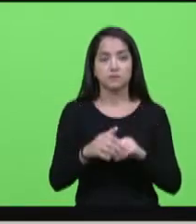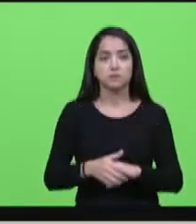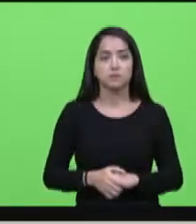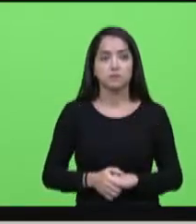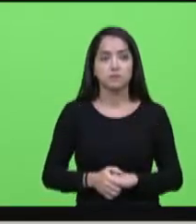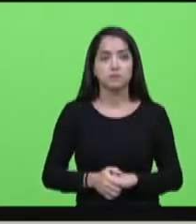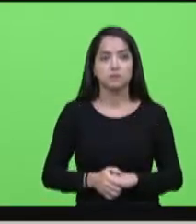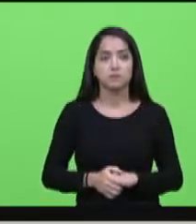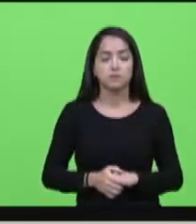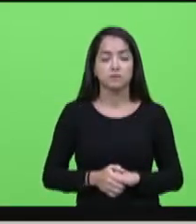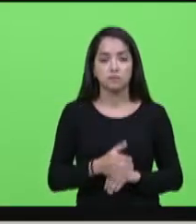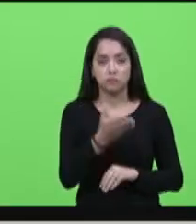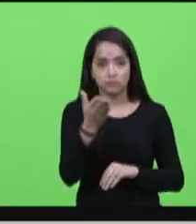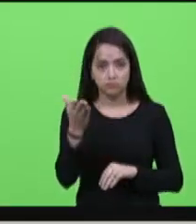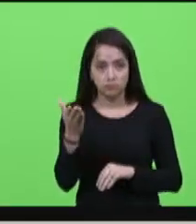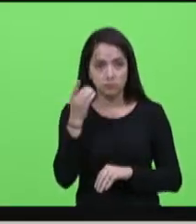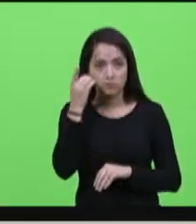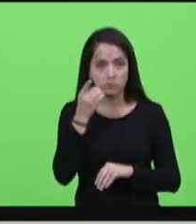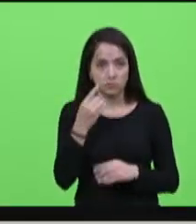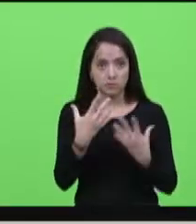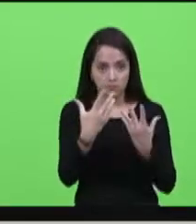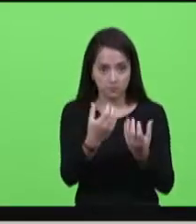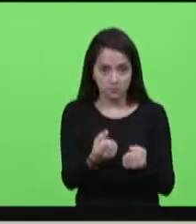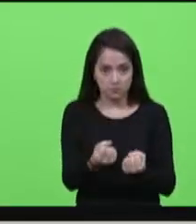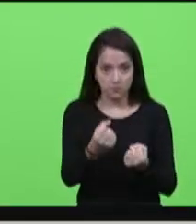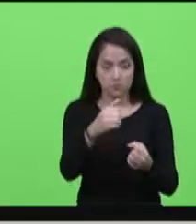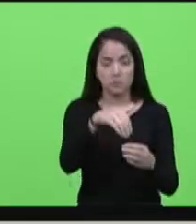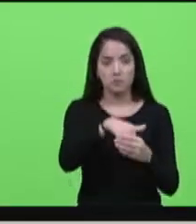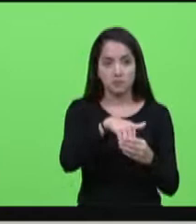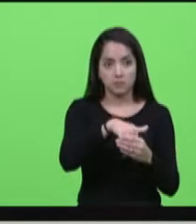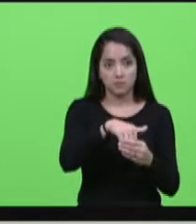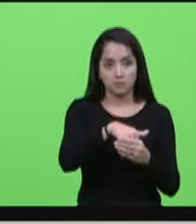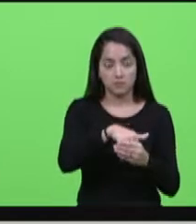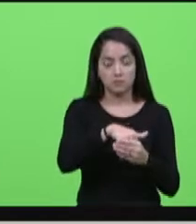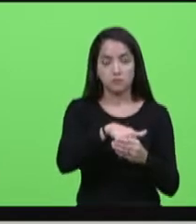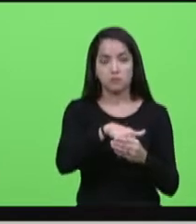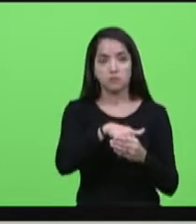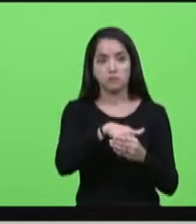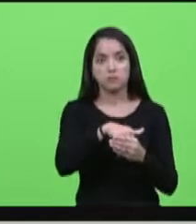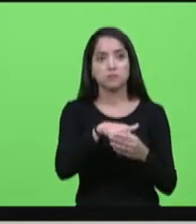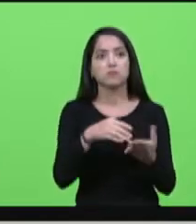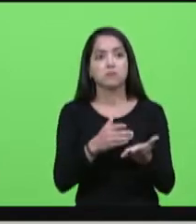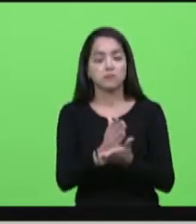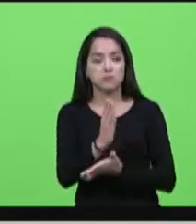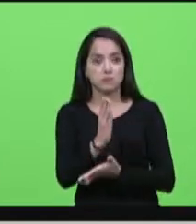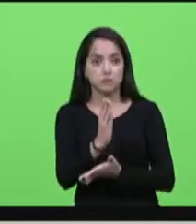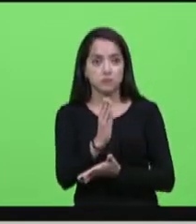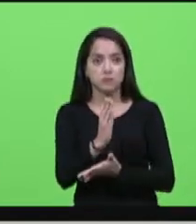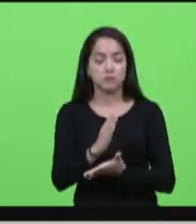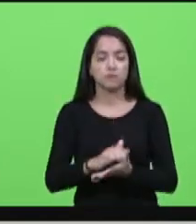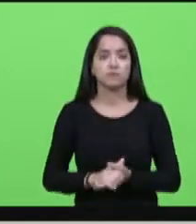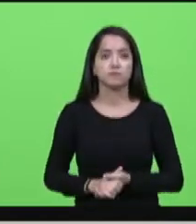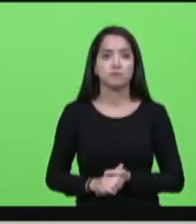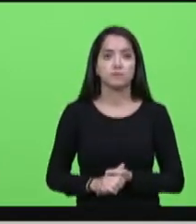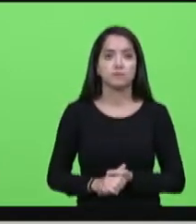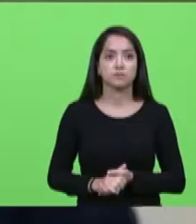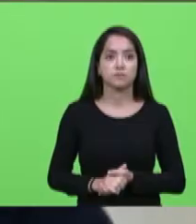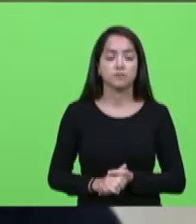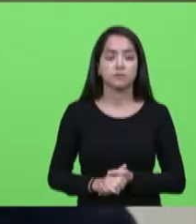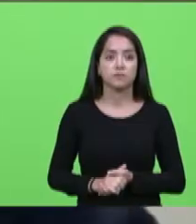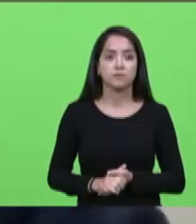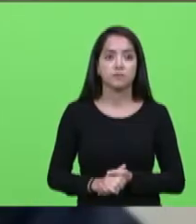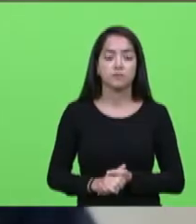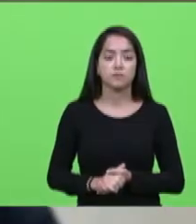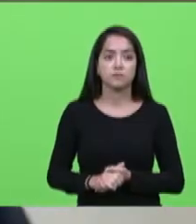os deputados que aprovam permaneçam sem manifestação, está aprovada a matéria.